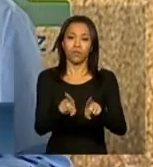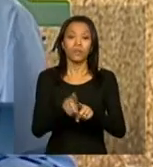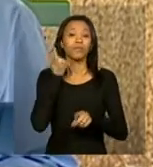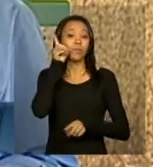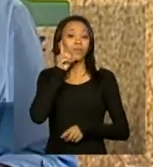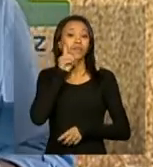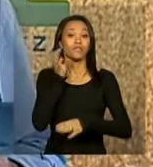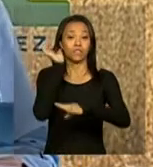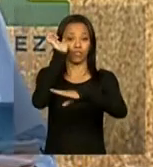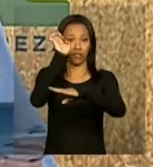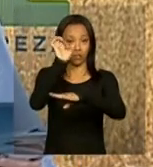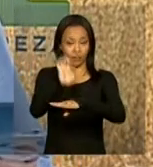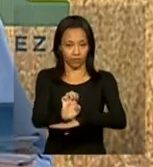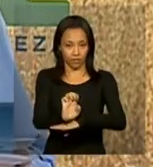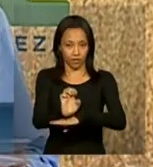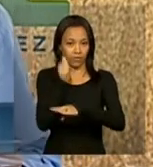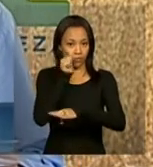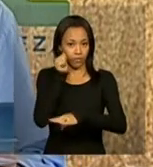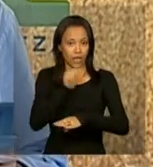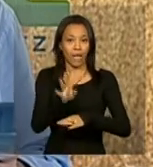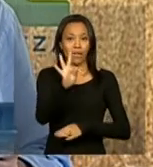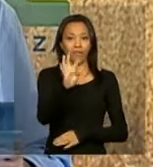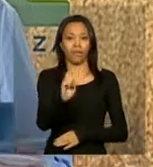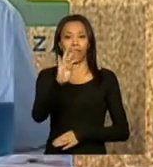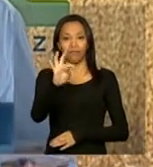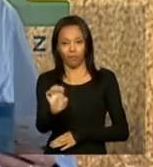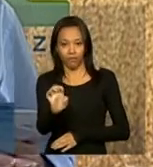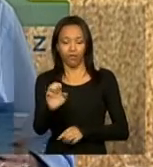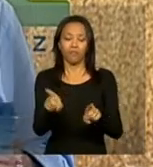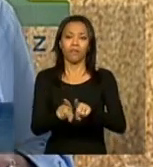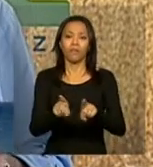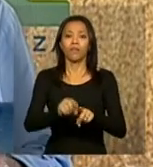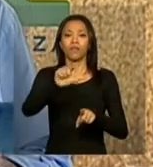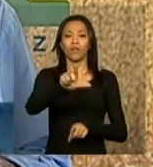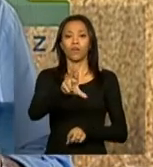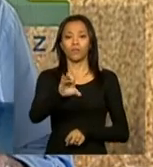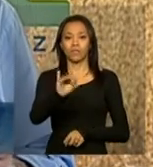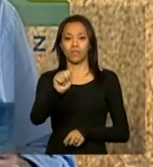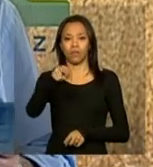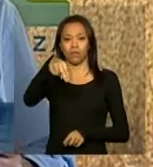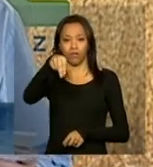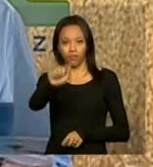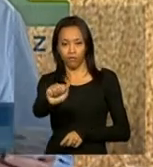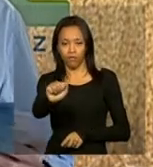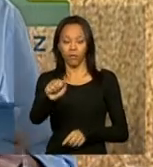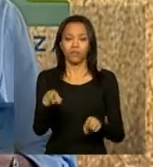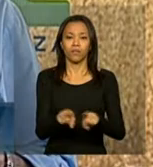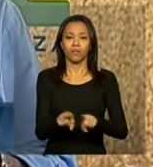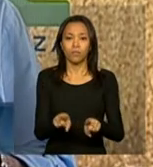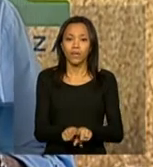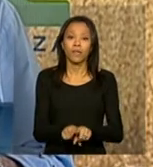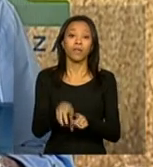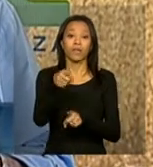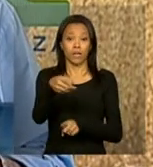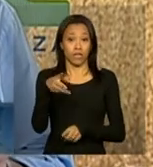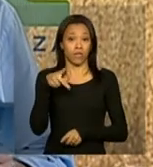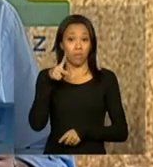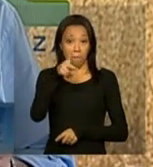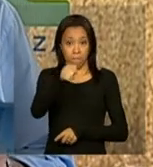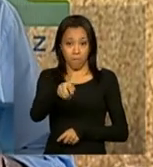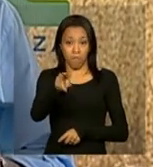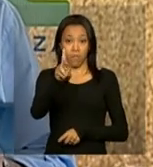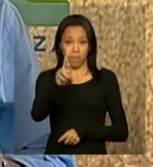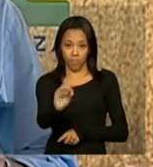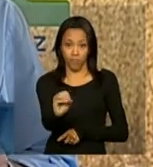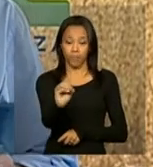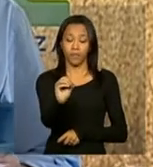deputadas estaduais Teté Bezerra e Luciana Bezerra. Deputado Pedro Satélite,